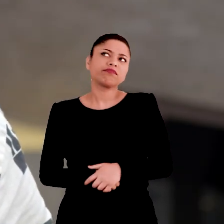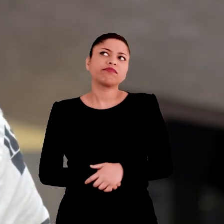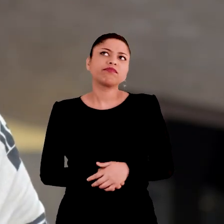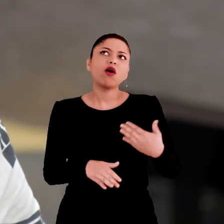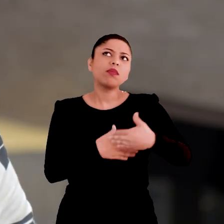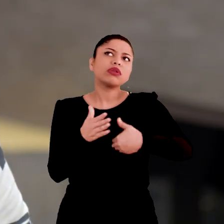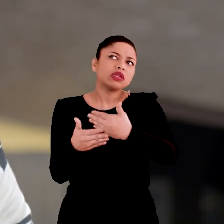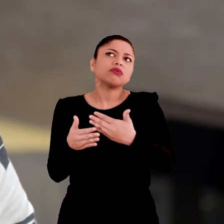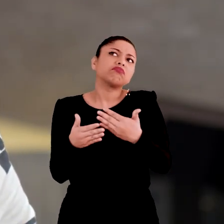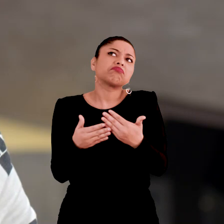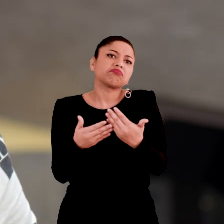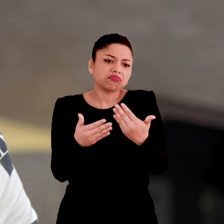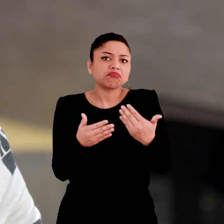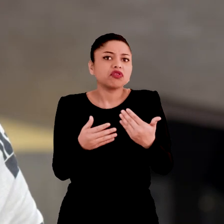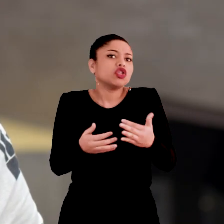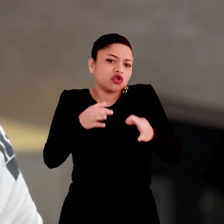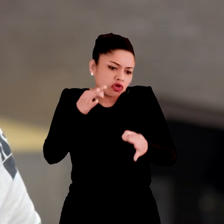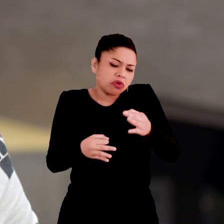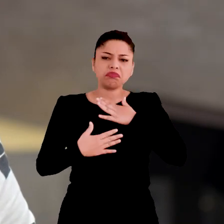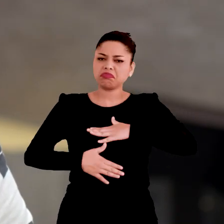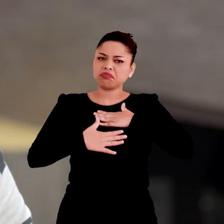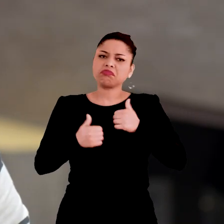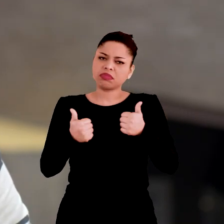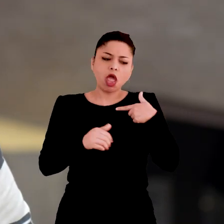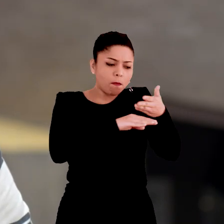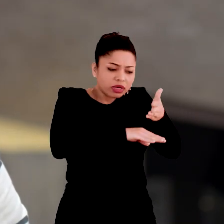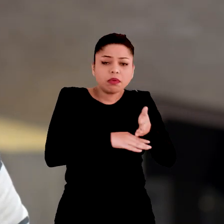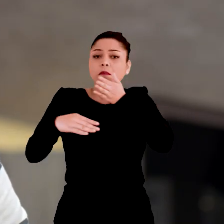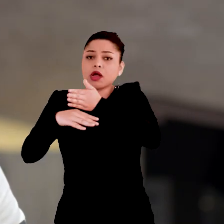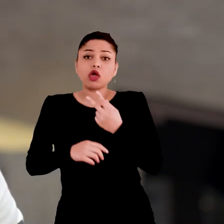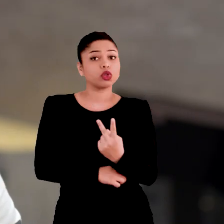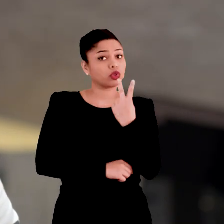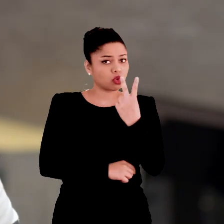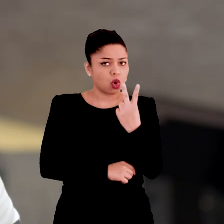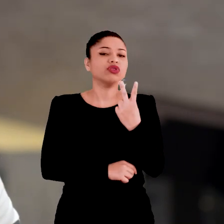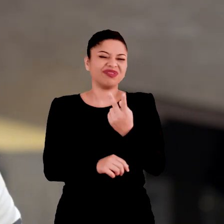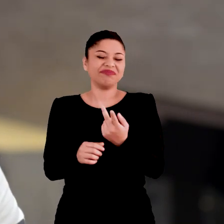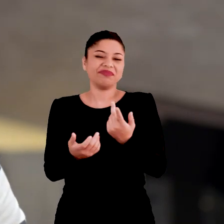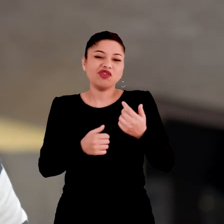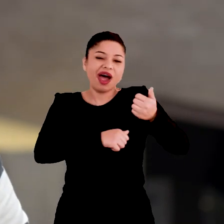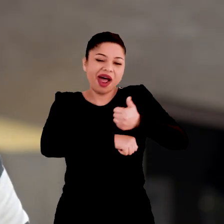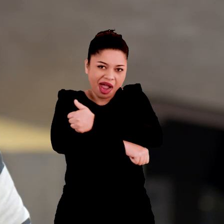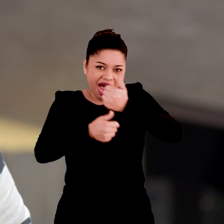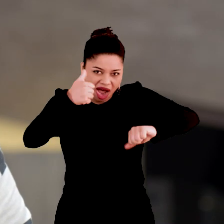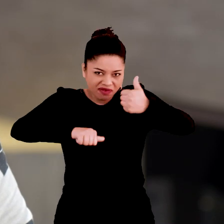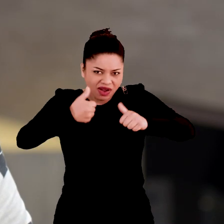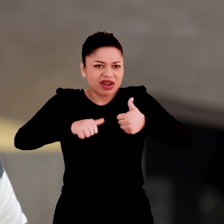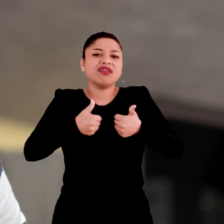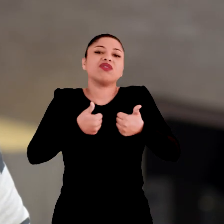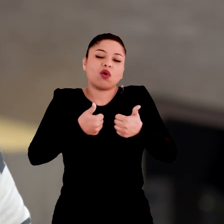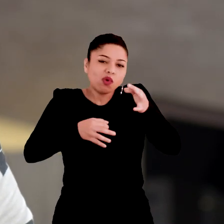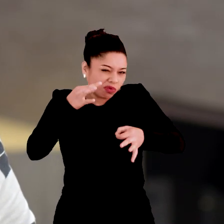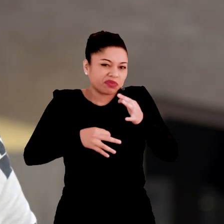bem tranquilo, assim. Eu participei de 2 júris esse ano e, com certeza, esse prêmio foi mais fácil. Fácil no